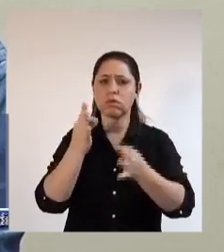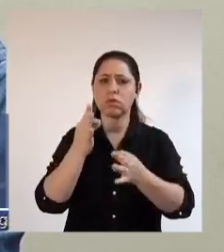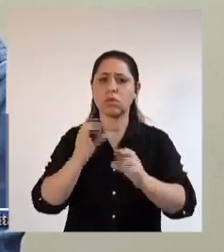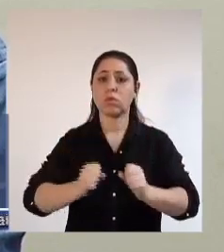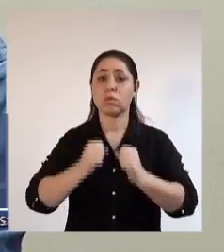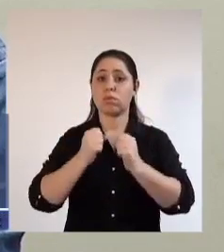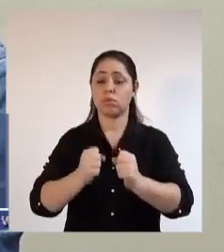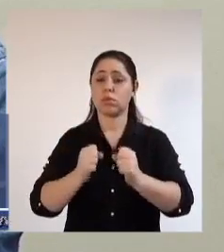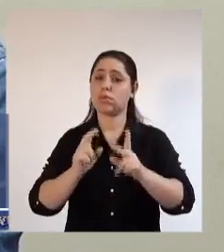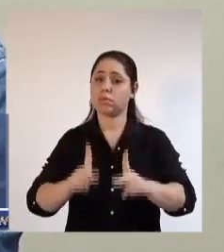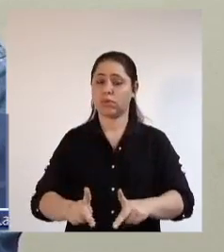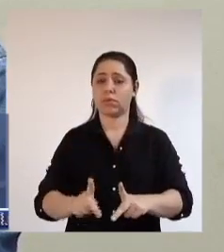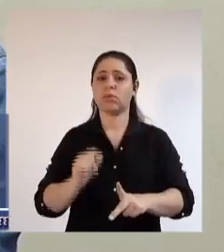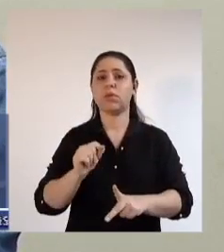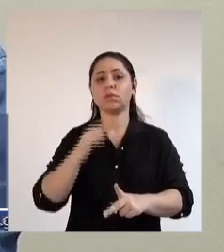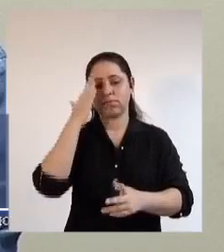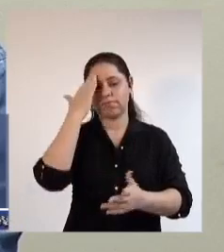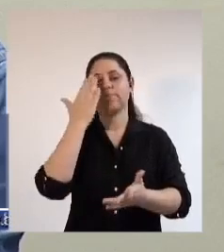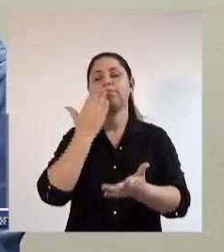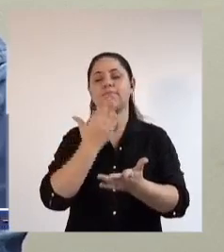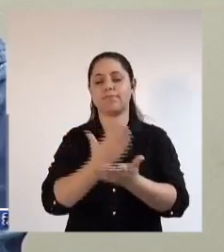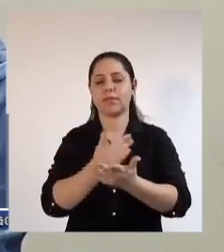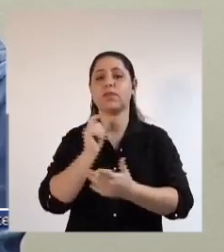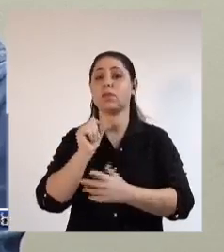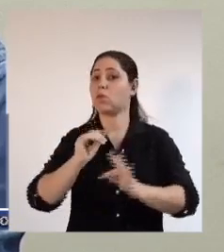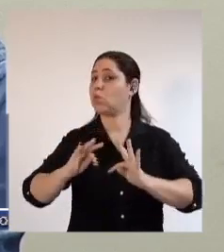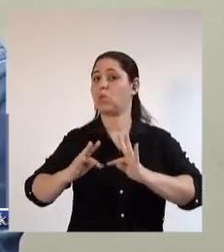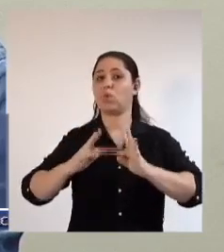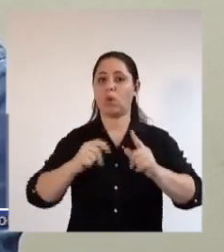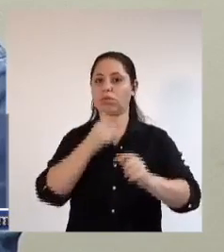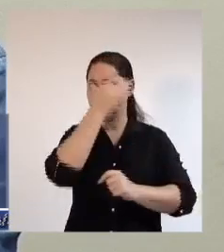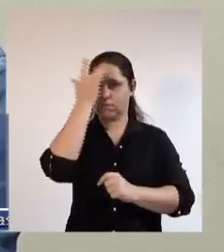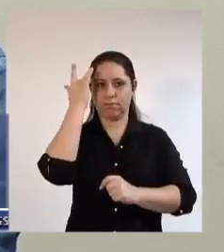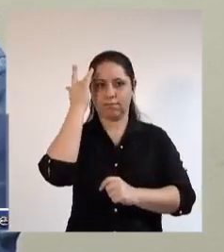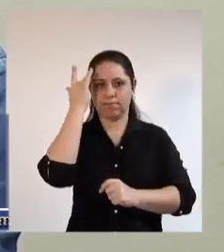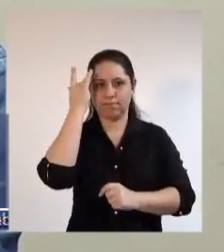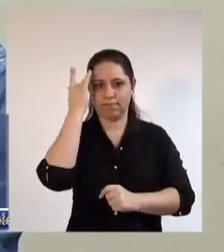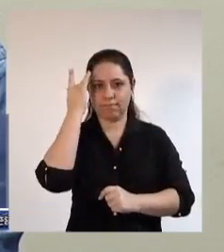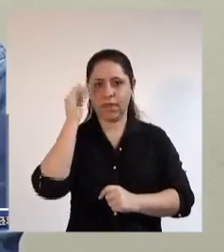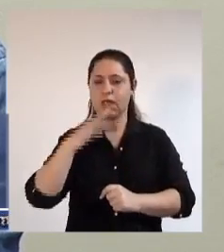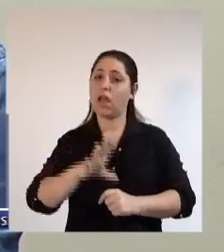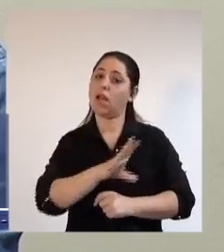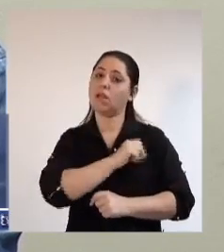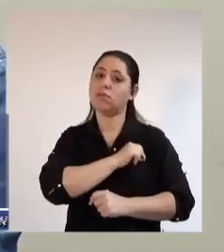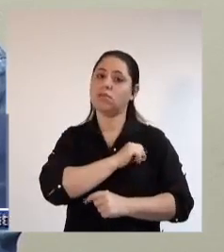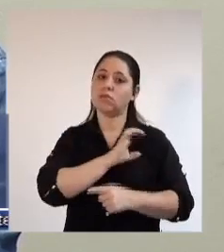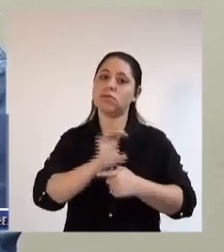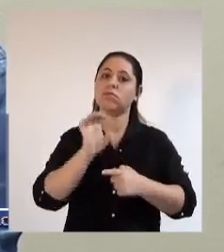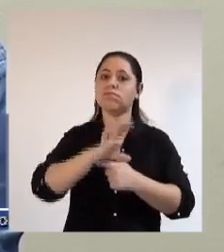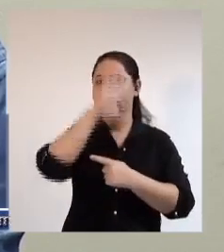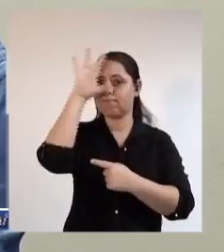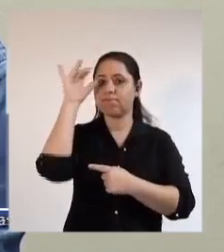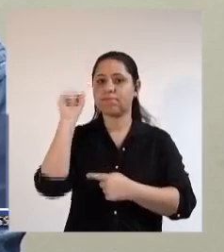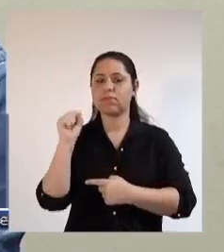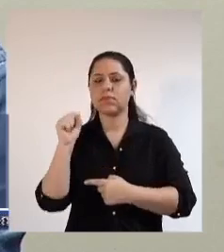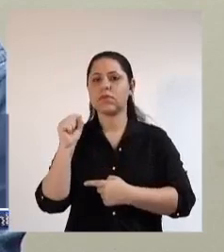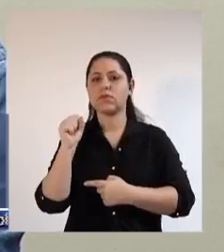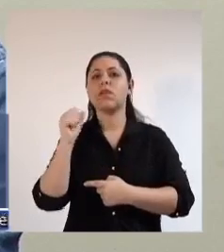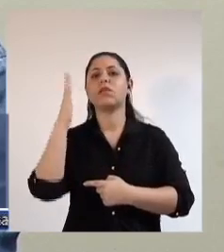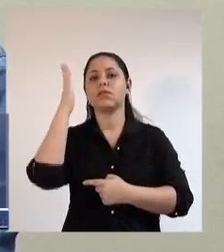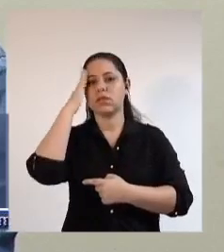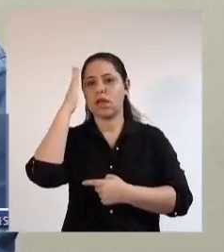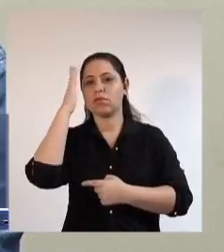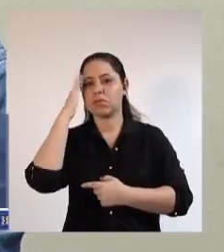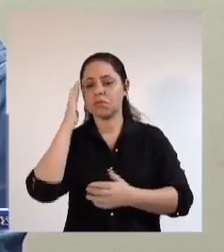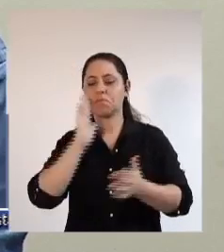só pode ter certeza que todos as pessoas que amam este estado irão reconhecer o